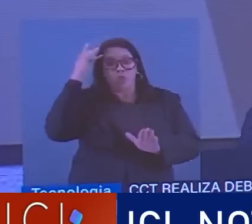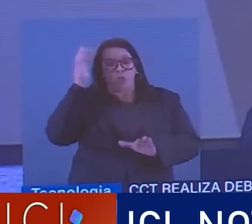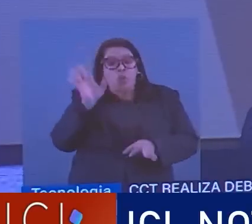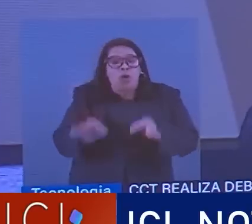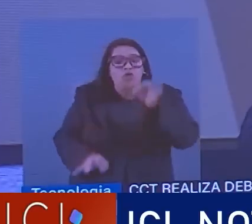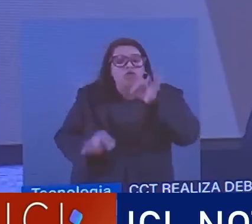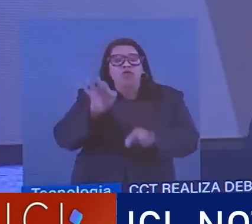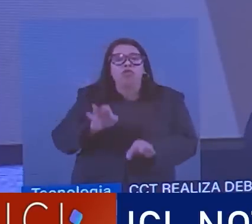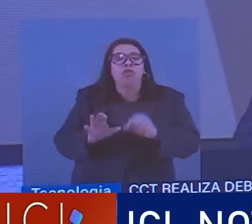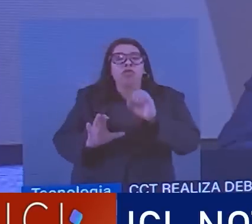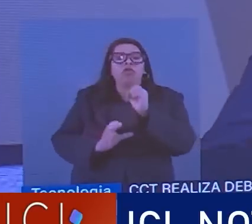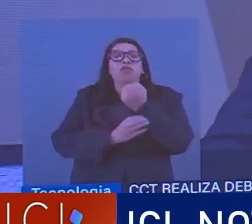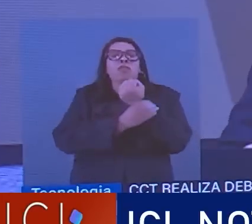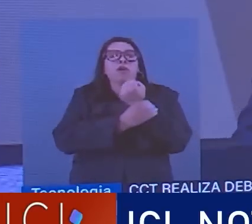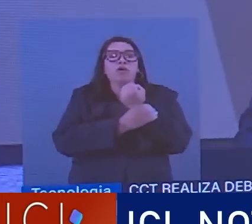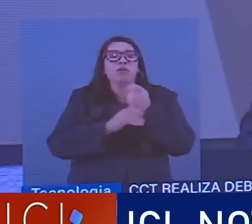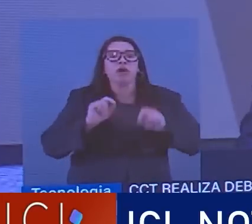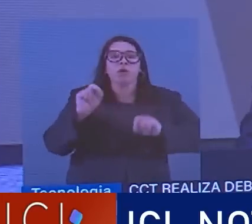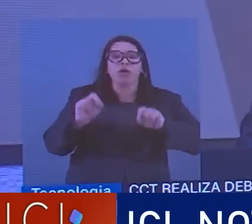Laranjeiras,